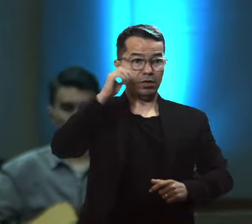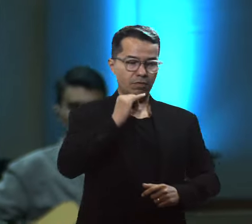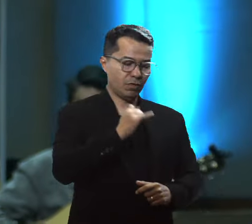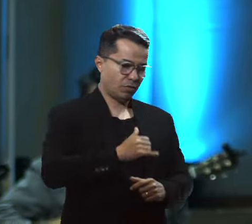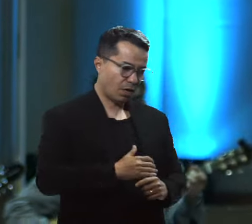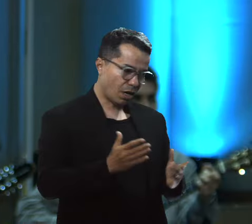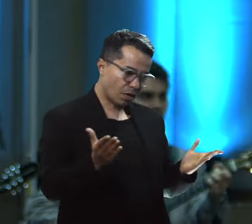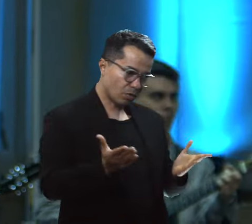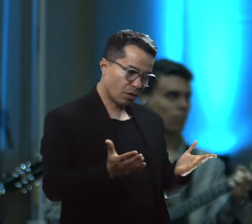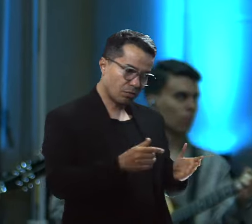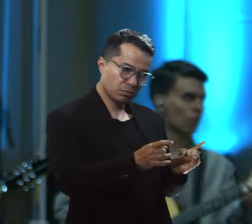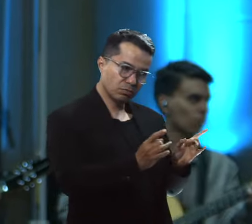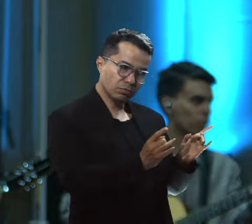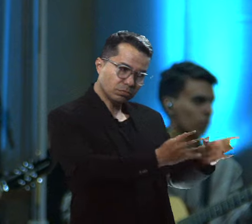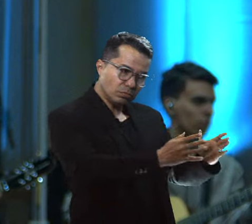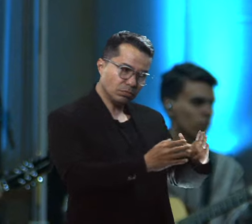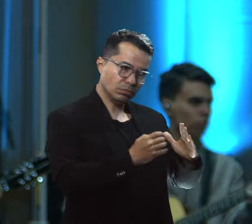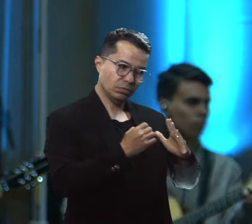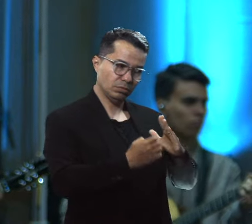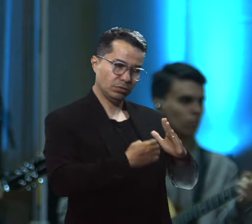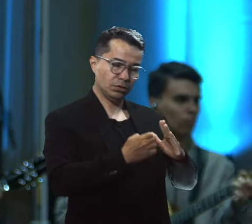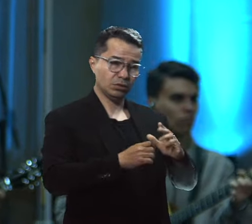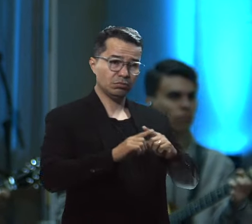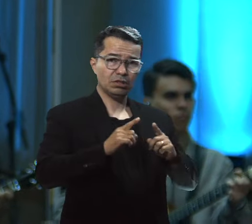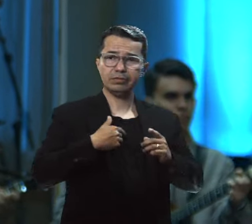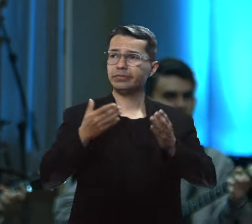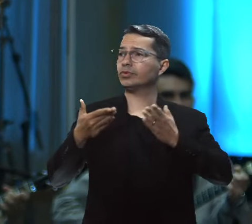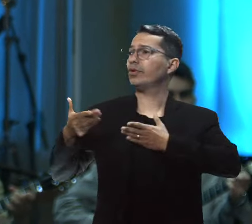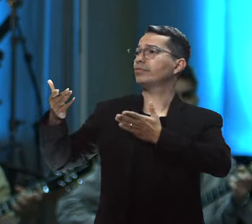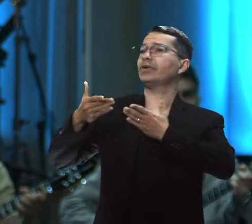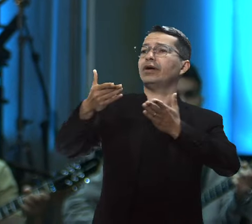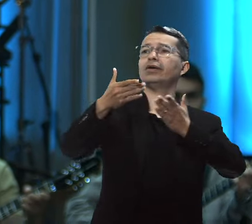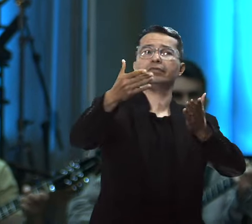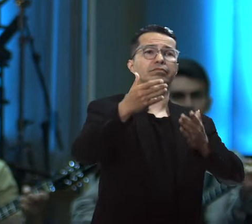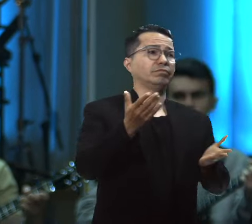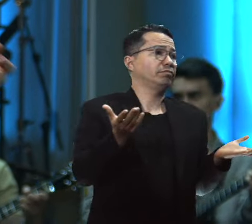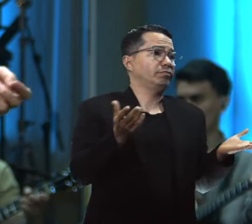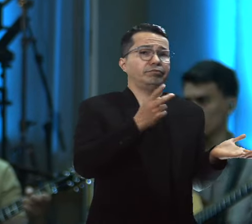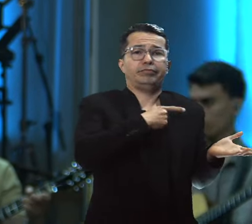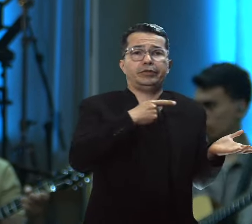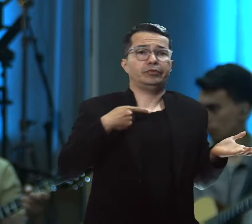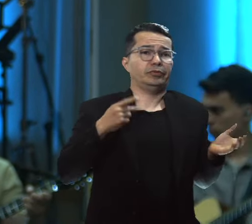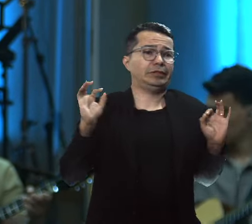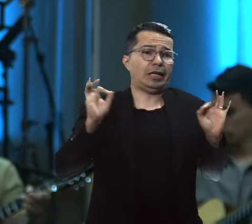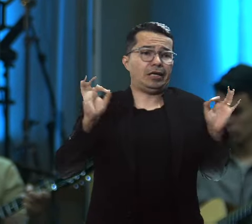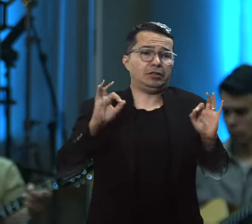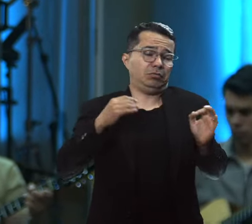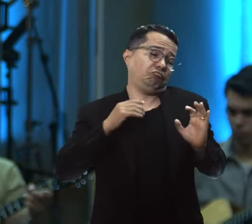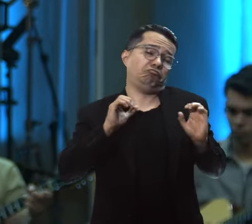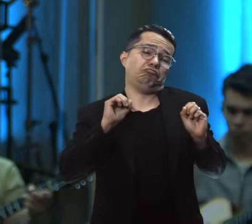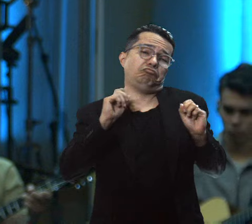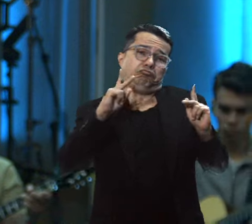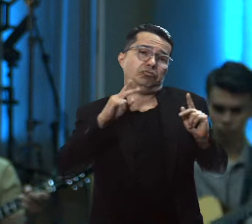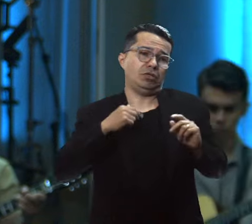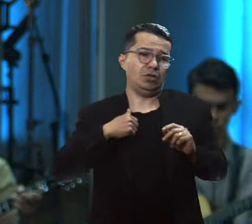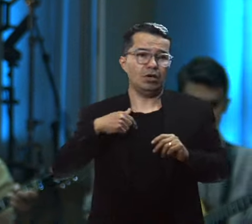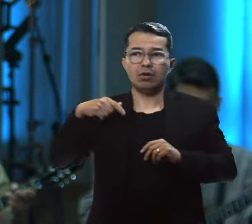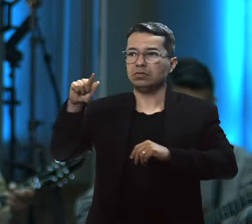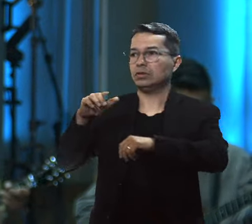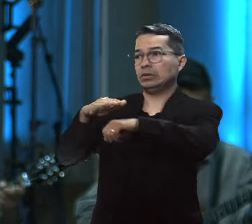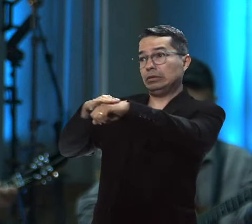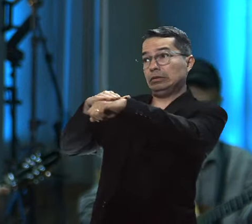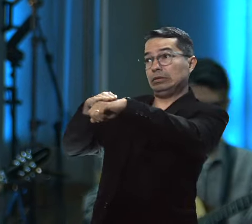trabalhar na obra. Mas eu não tinha convite de ninguém para nada. Então eu fiz assim: eu vou me dedicar lá, vou falar com o pastor que eu vou